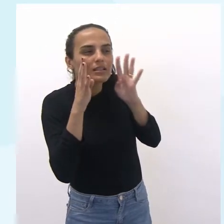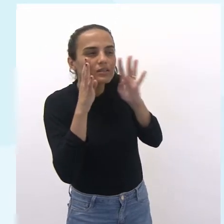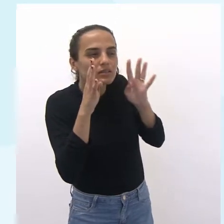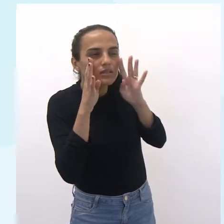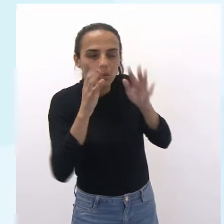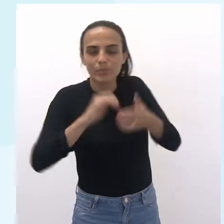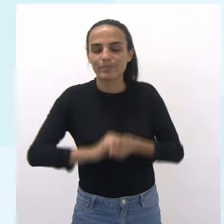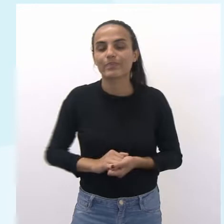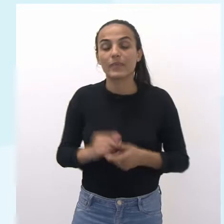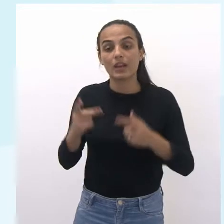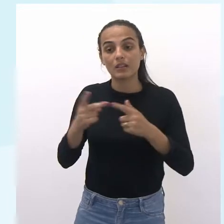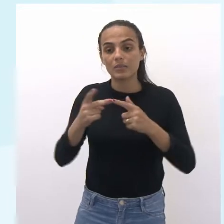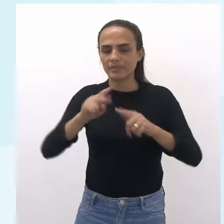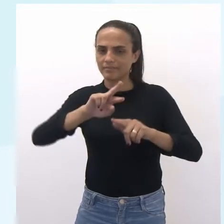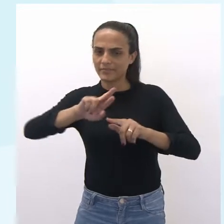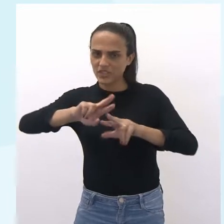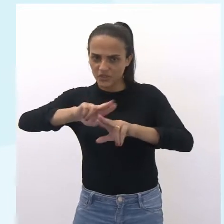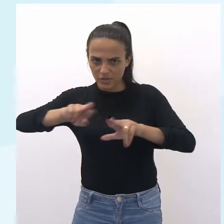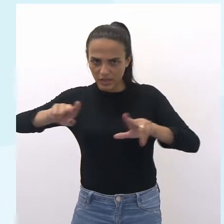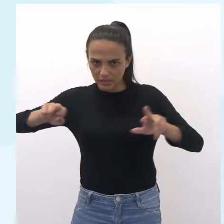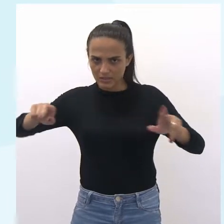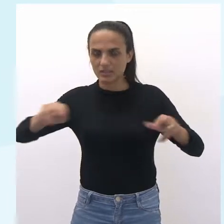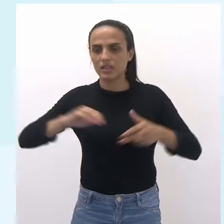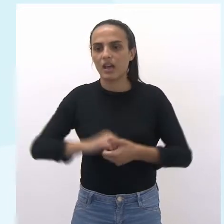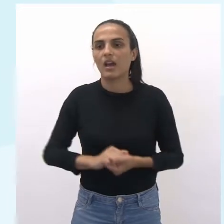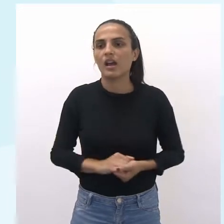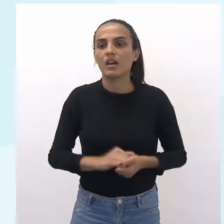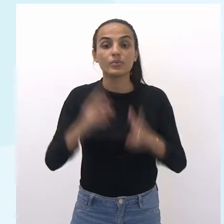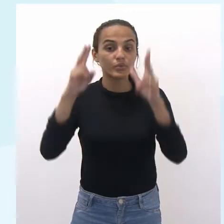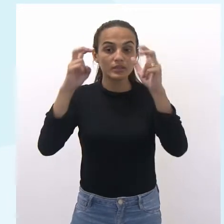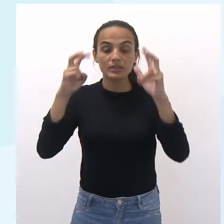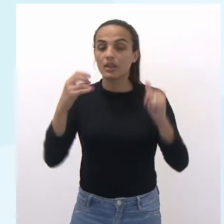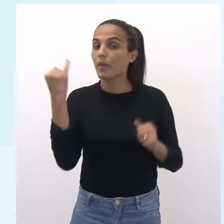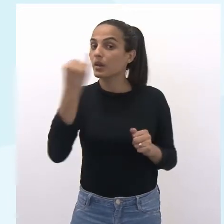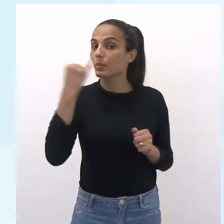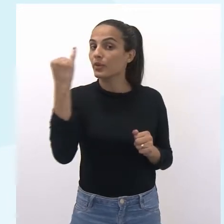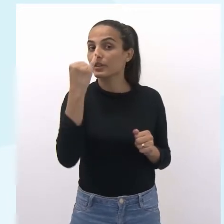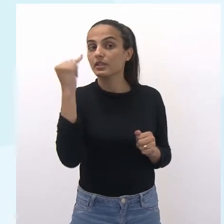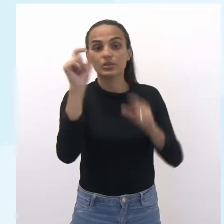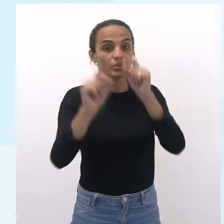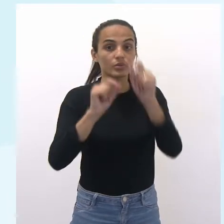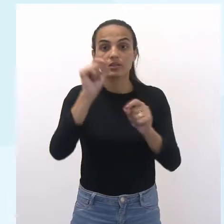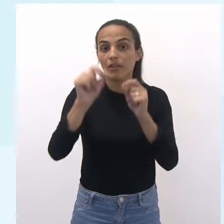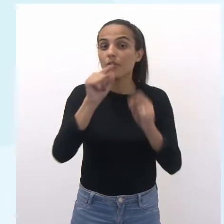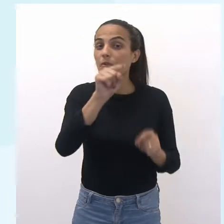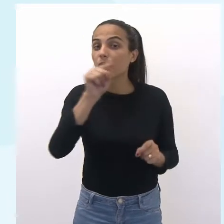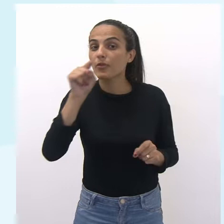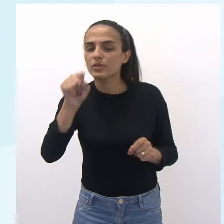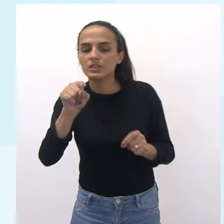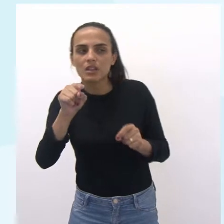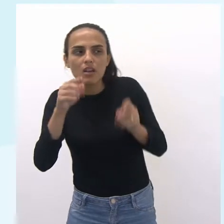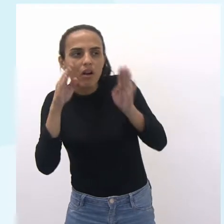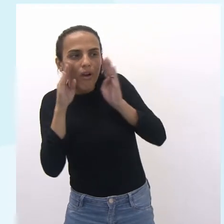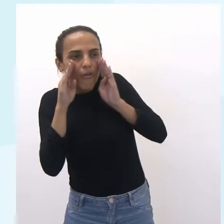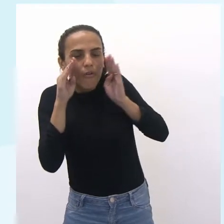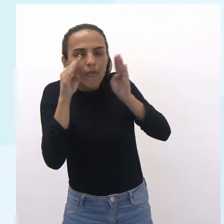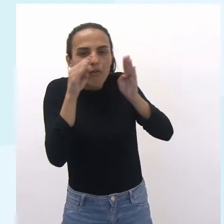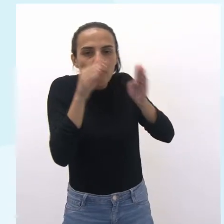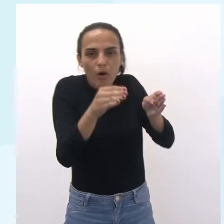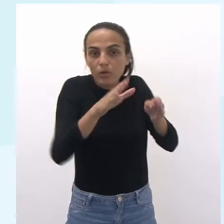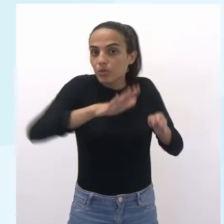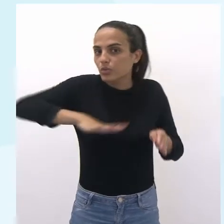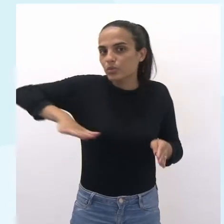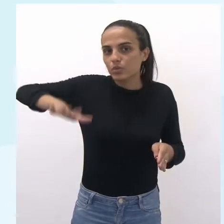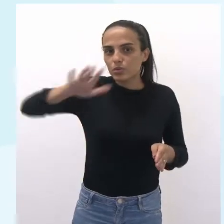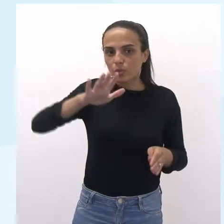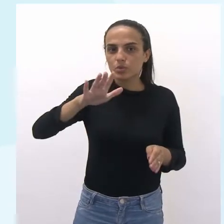Diversificar a metodologia torna-se importante no aspecto de você potencializar todos os objetos